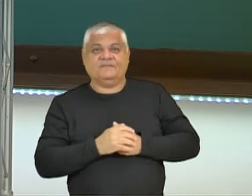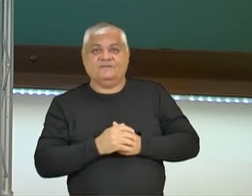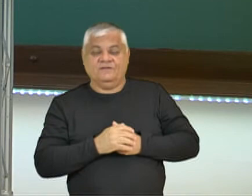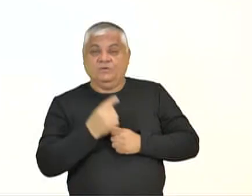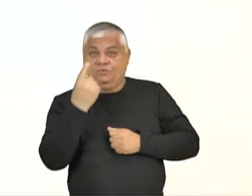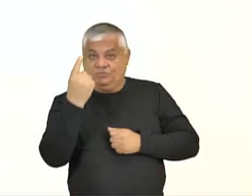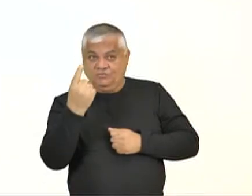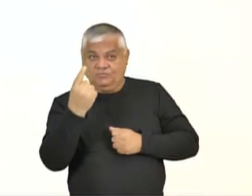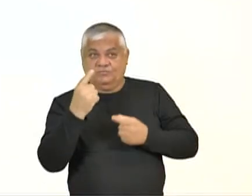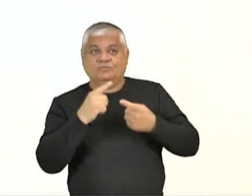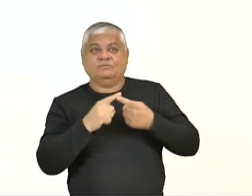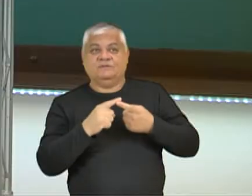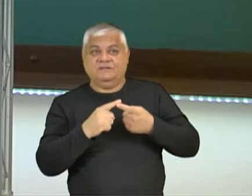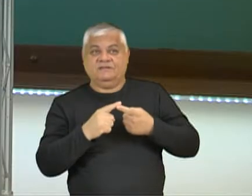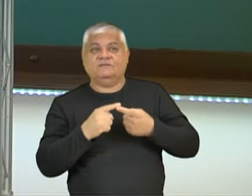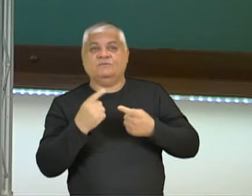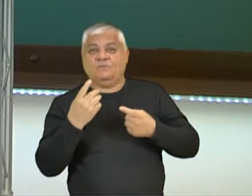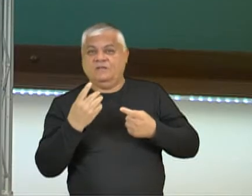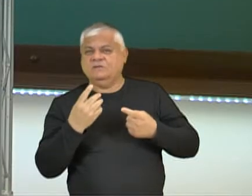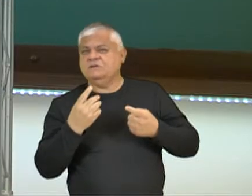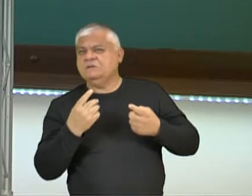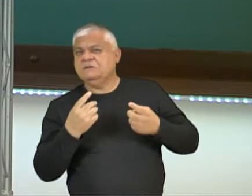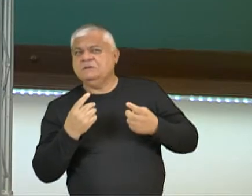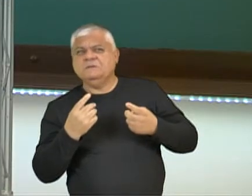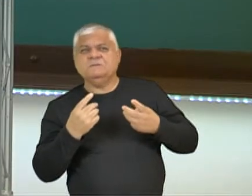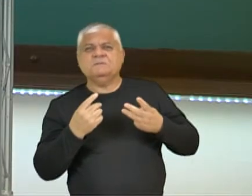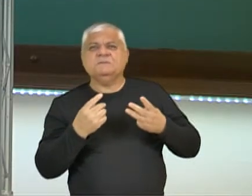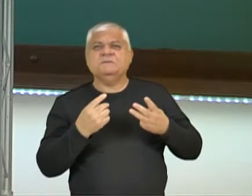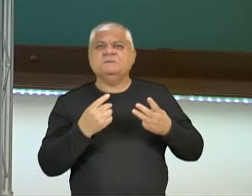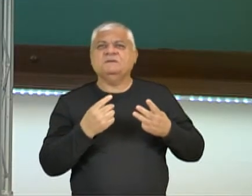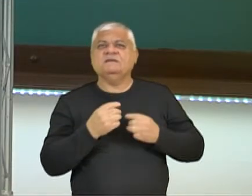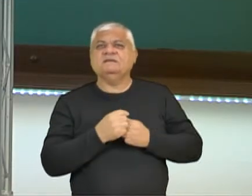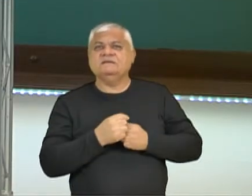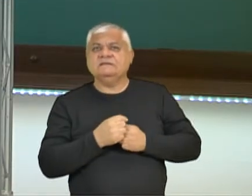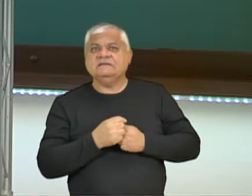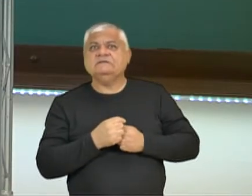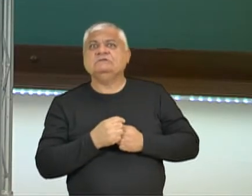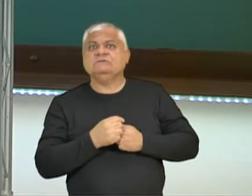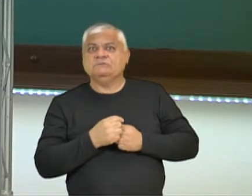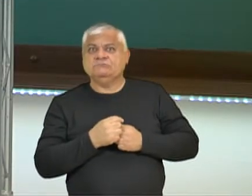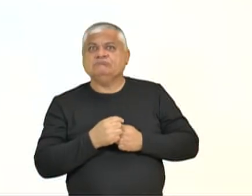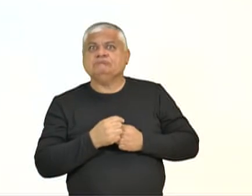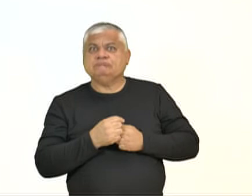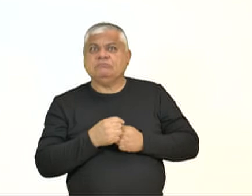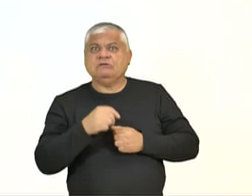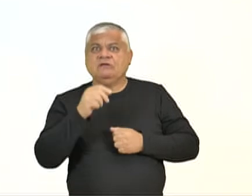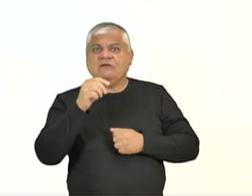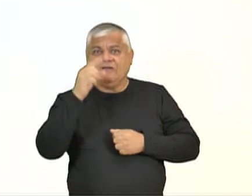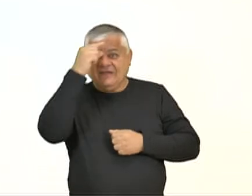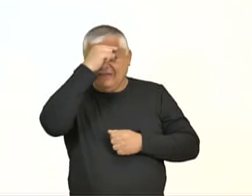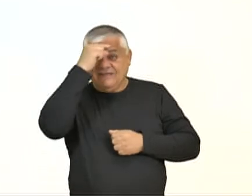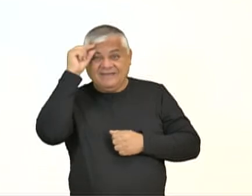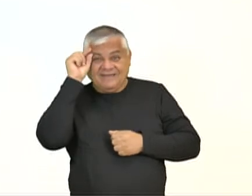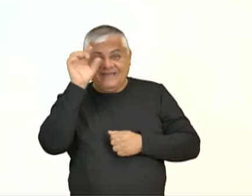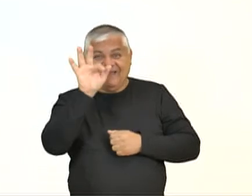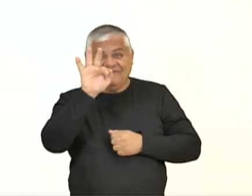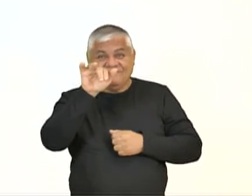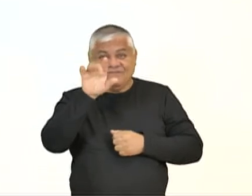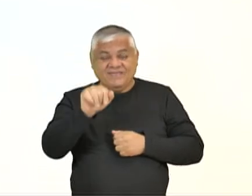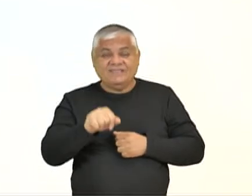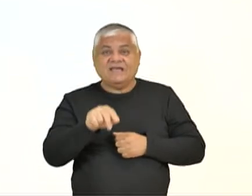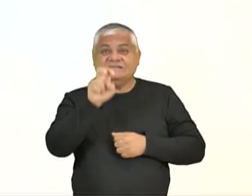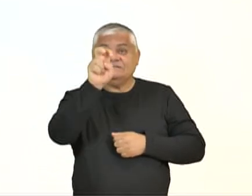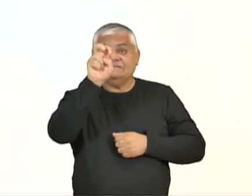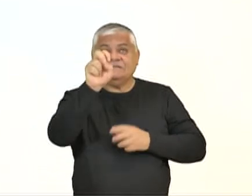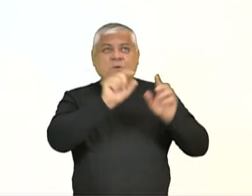Brasil, 1, 2, 3, 4, 5, onde a Frida Kahlo aparece, ok? Por mais que seja